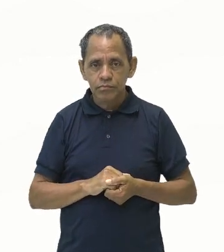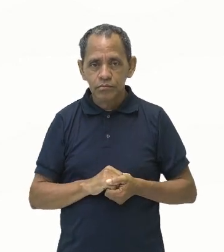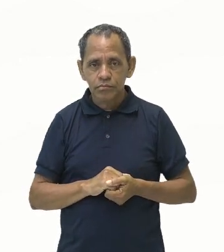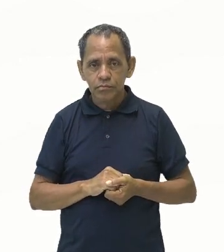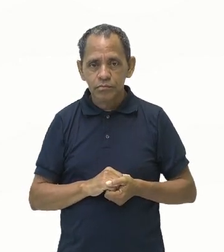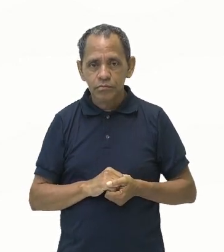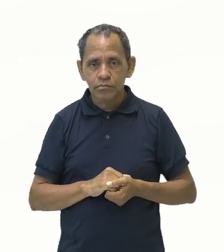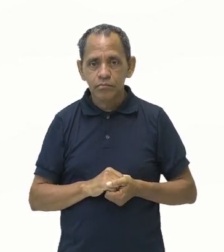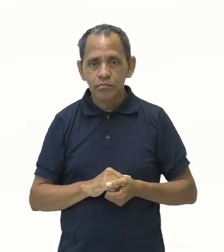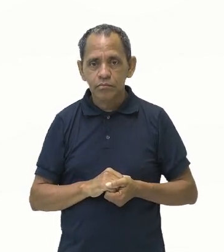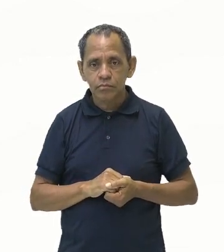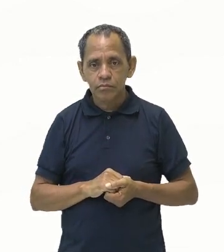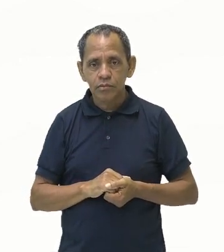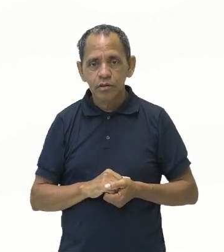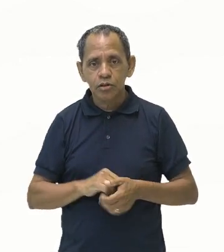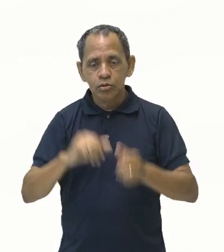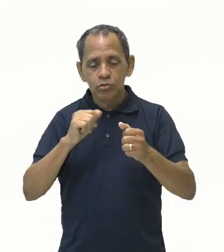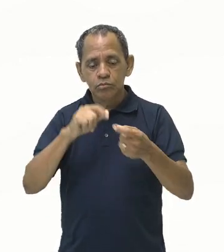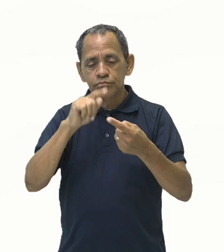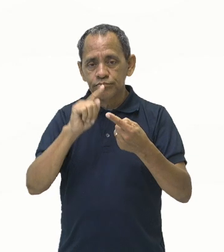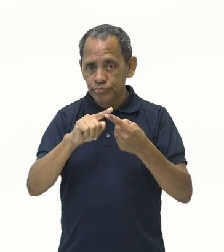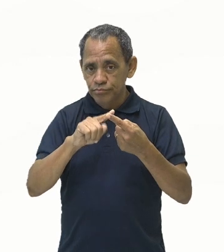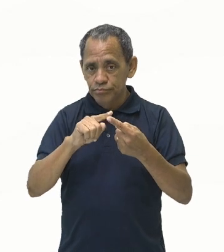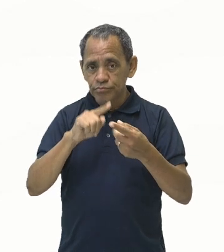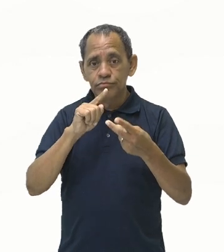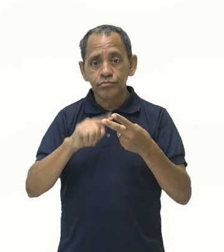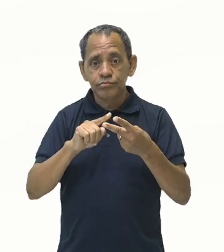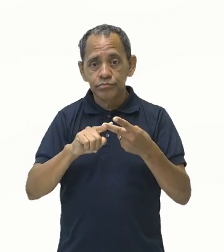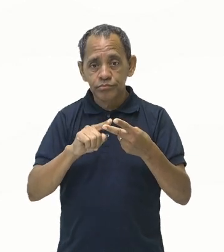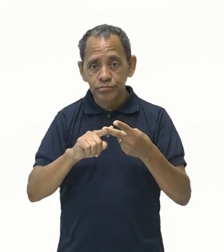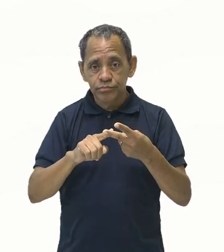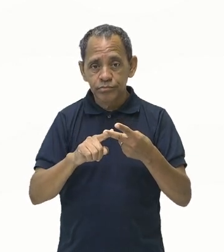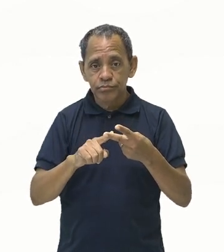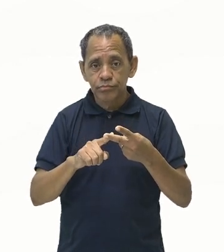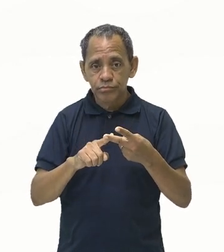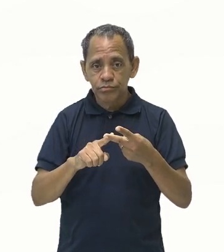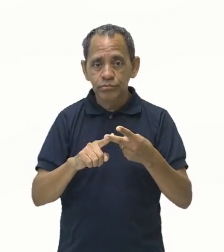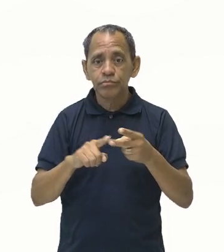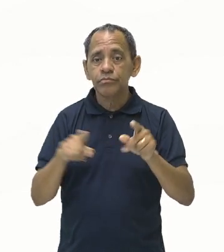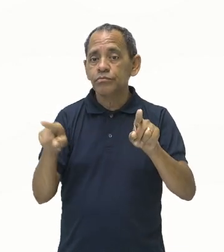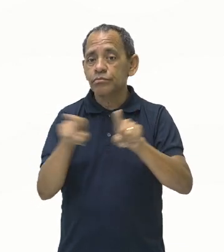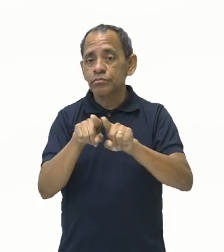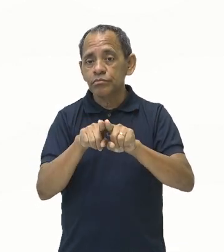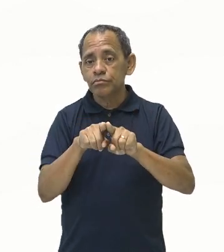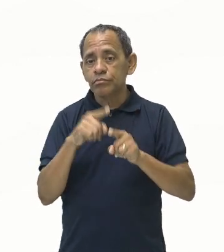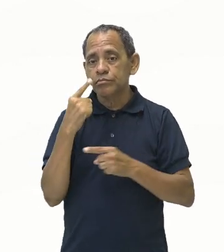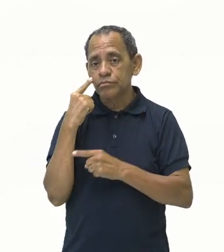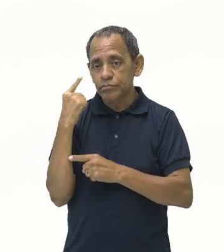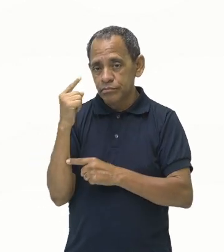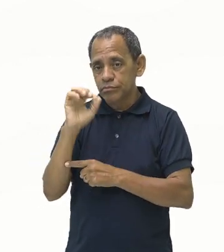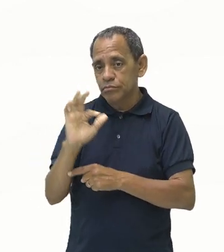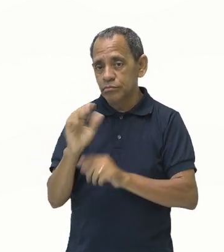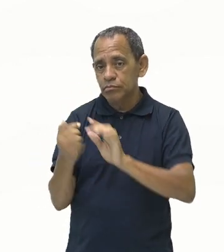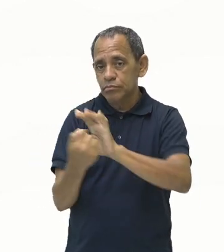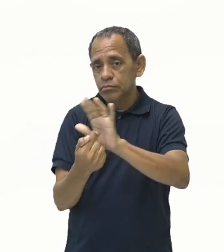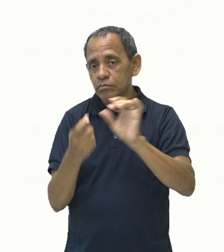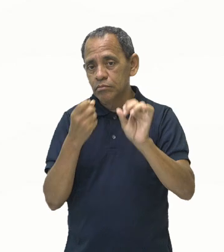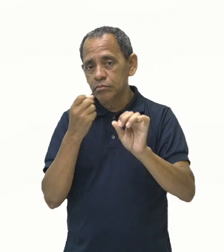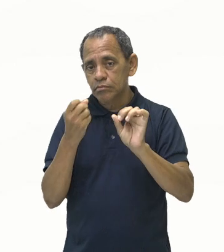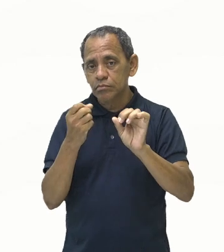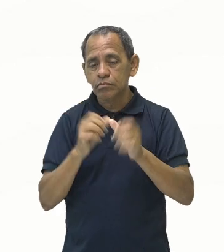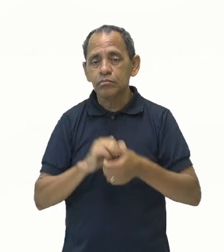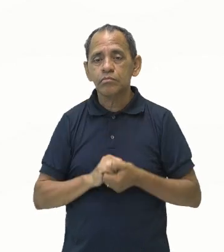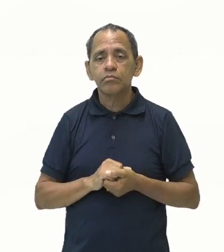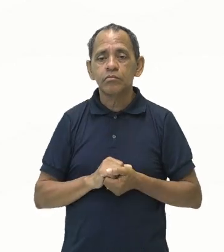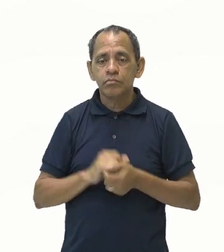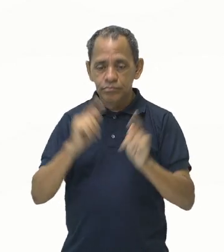Então, nós podemos ter desta forma, nós podemos ter também desta forma, que é